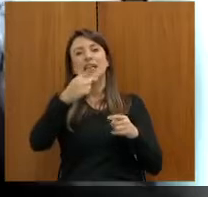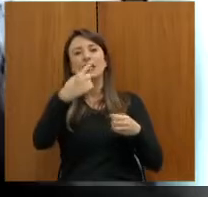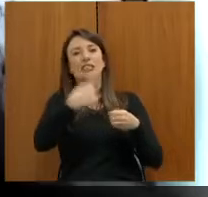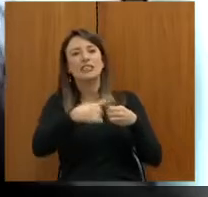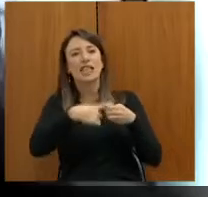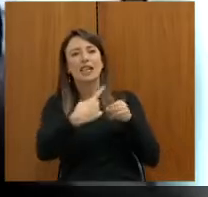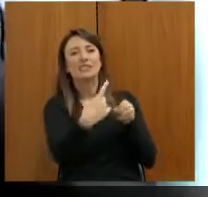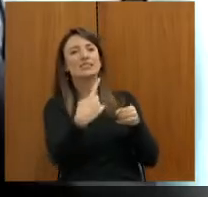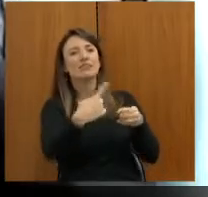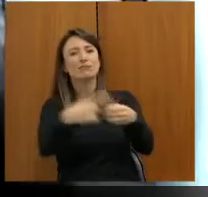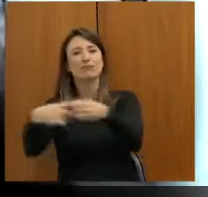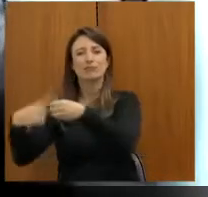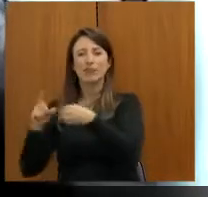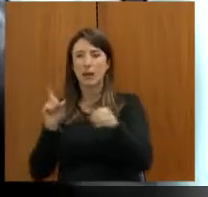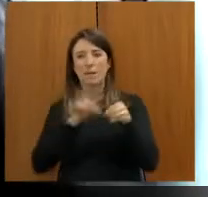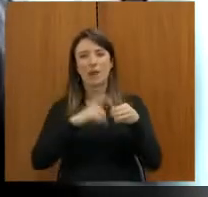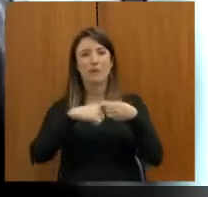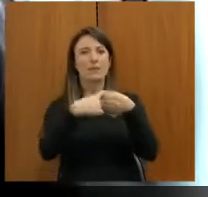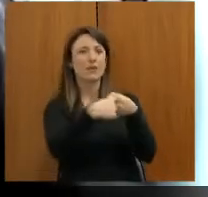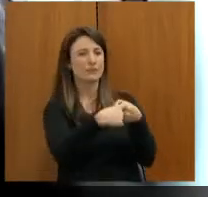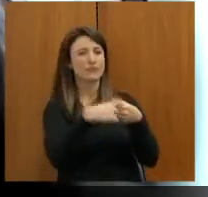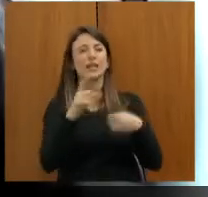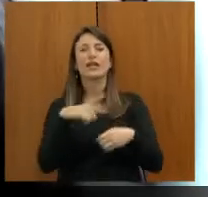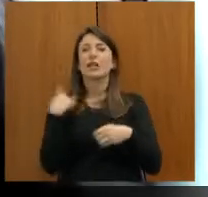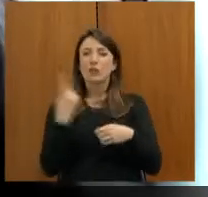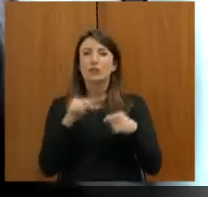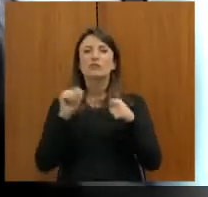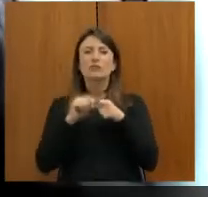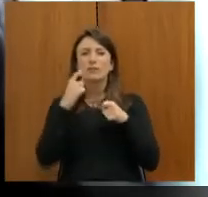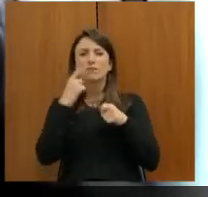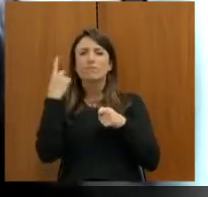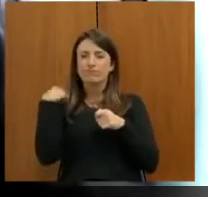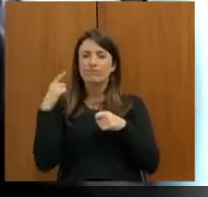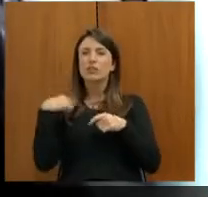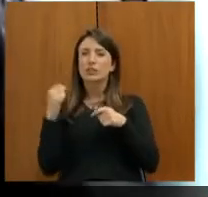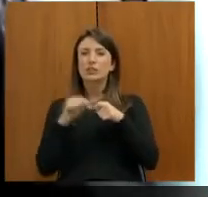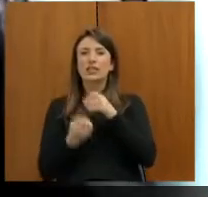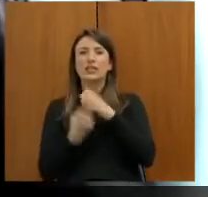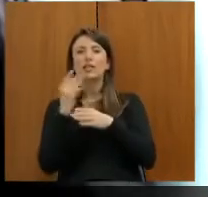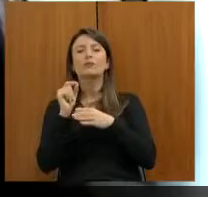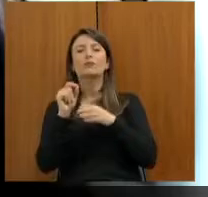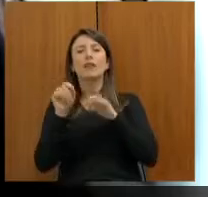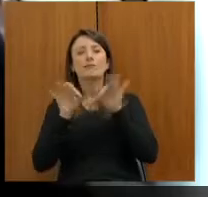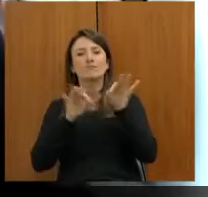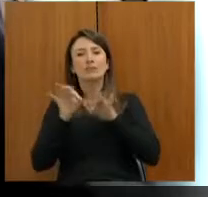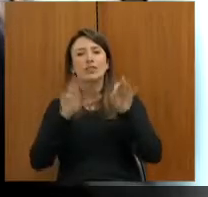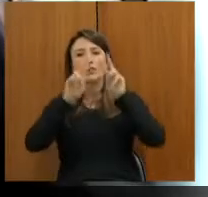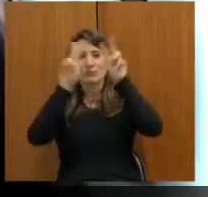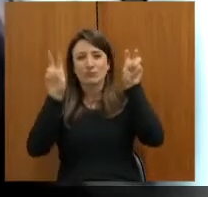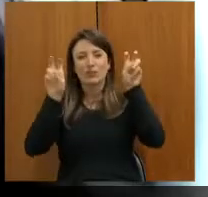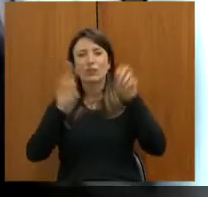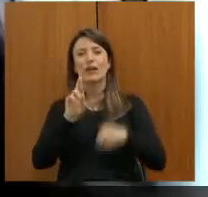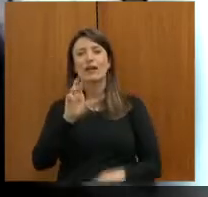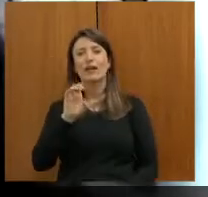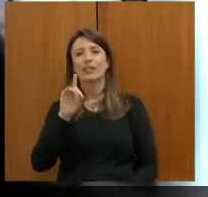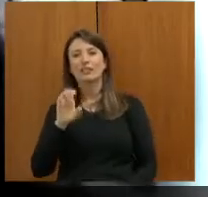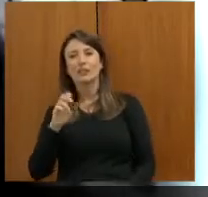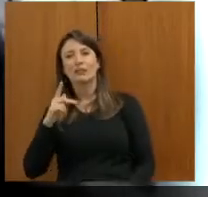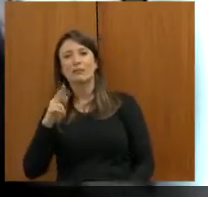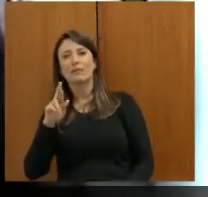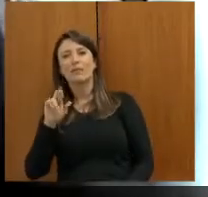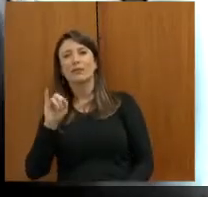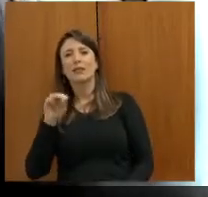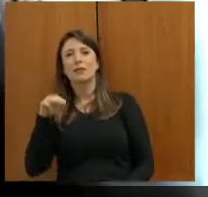e nós fizemos recentemente aqui no sul de Minas um trabalho de uma rede Primavera foi elaborado pela